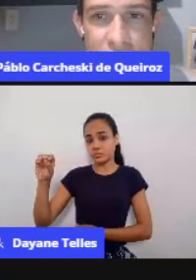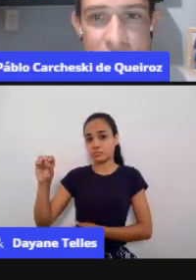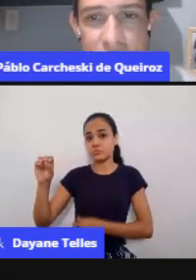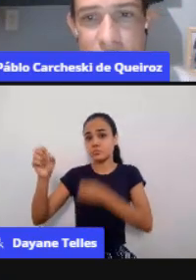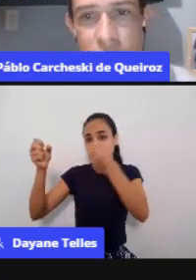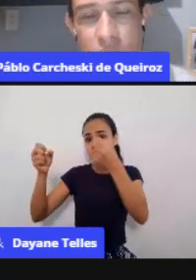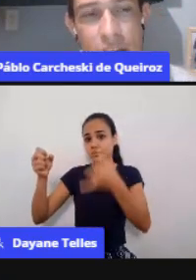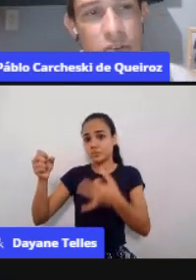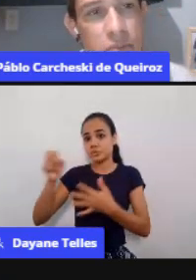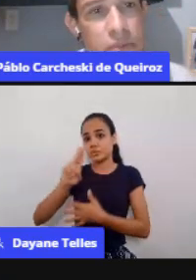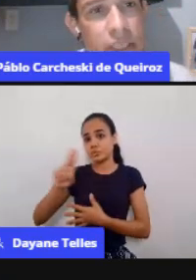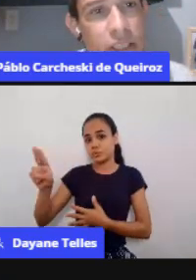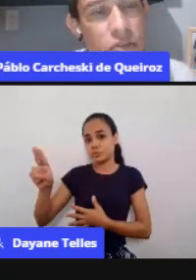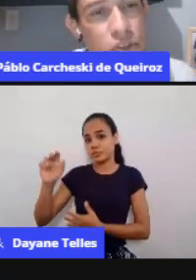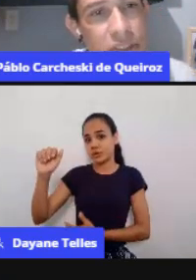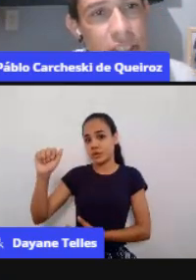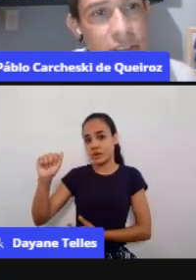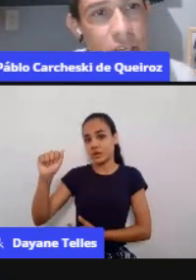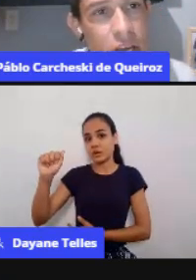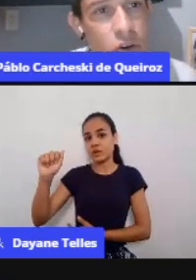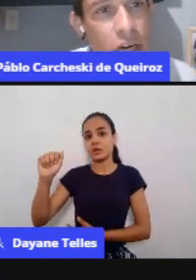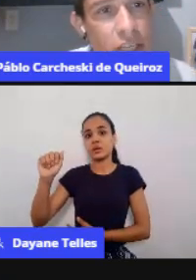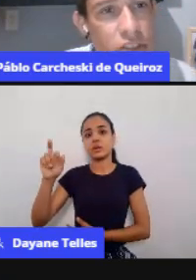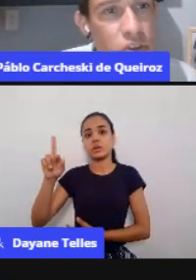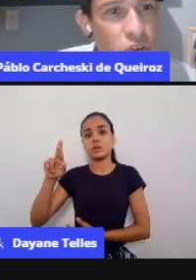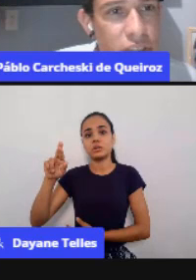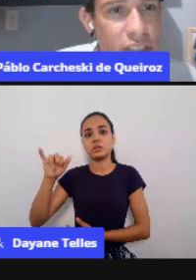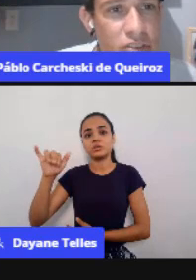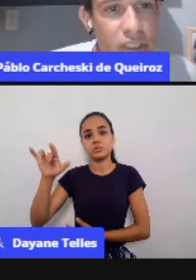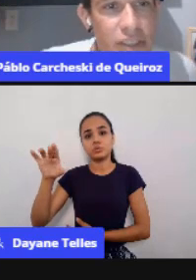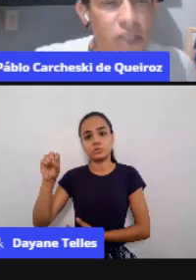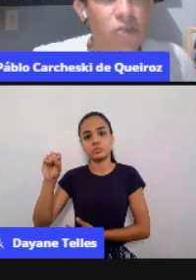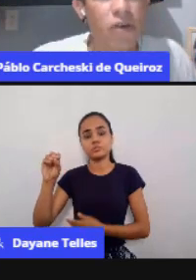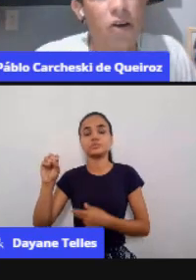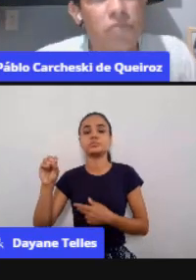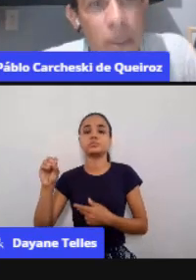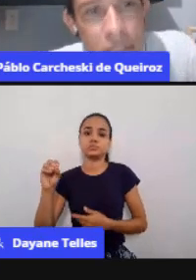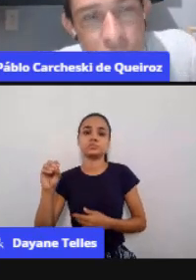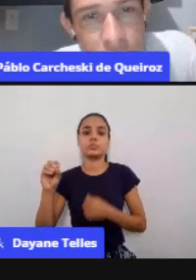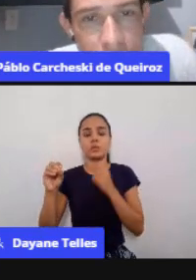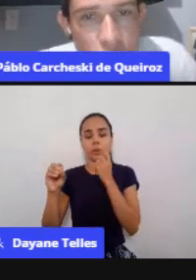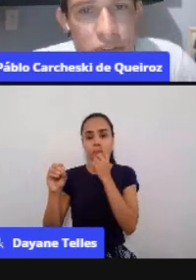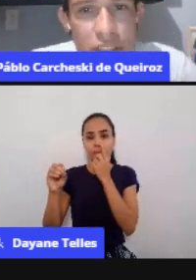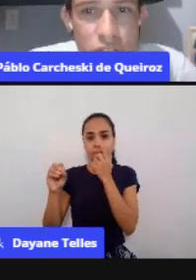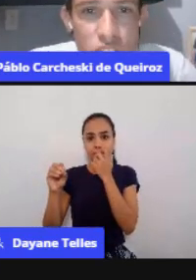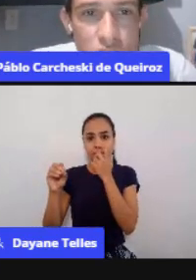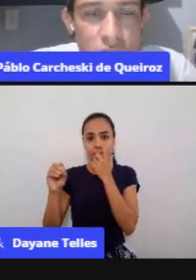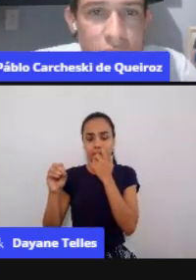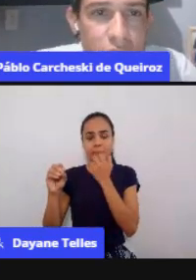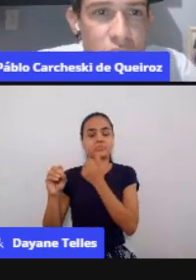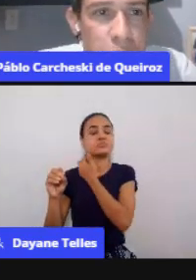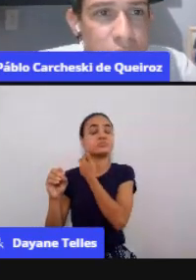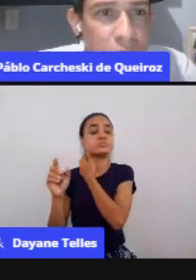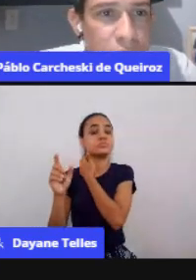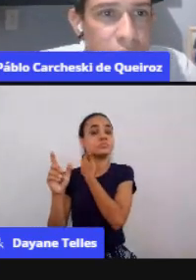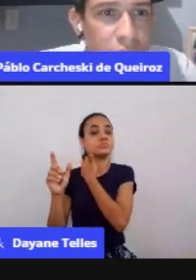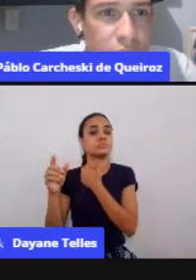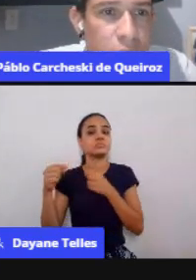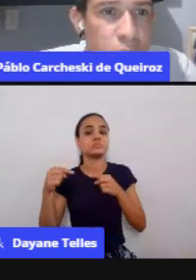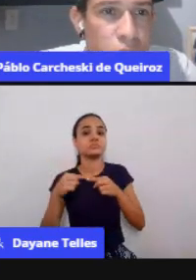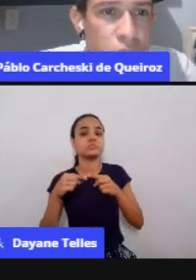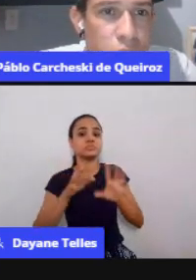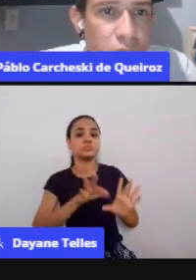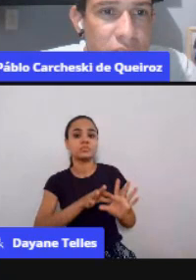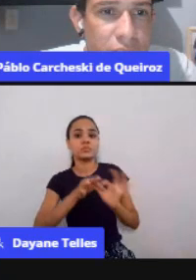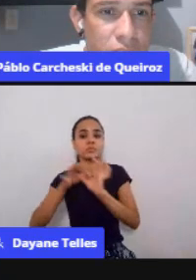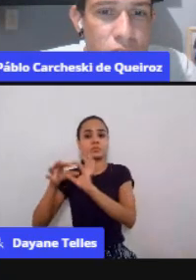palavras iniciais que eu quero ter com vocês com relação a esse contexto, Então, há um tempo que a gente vive esse contexto de pandemia, e